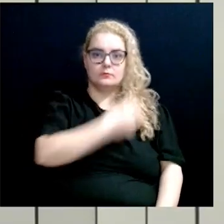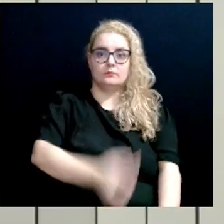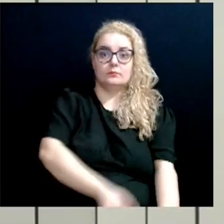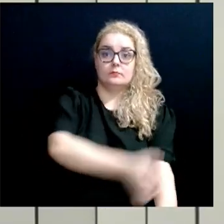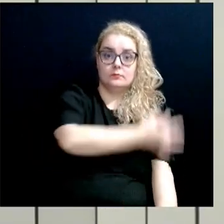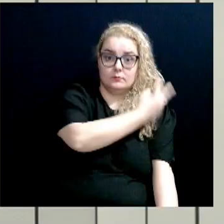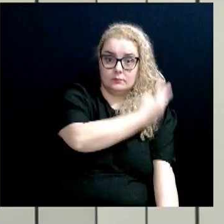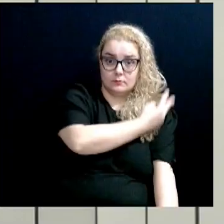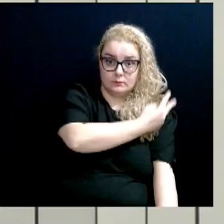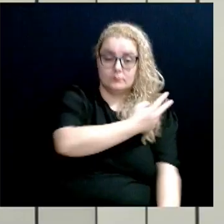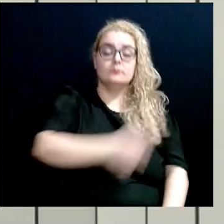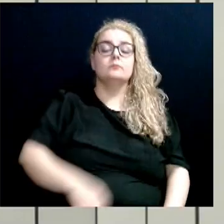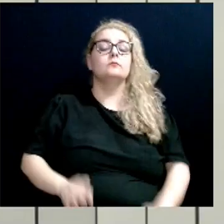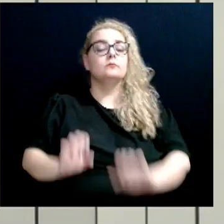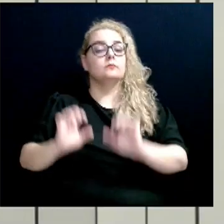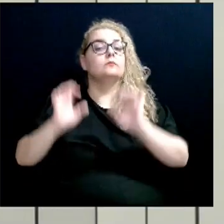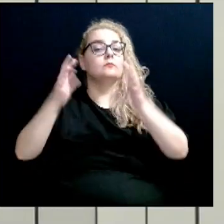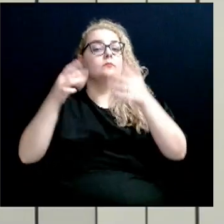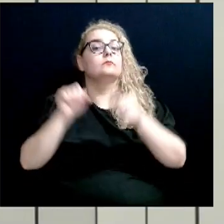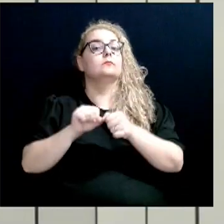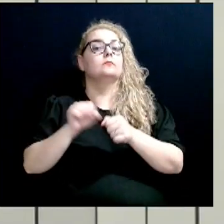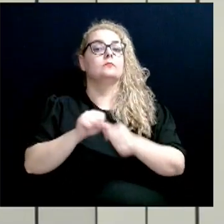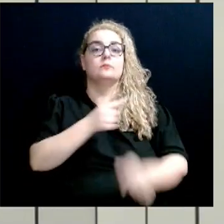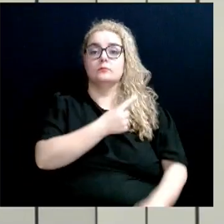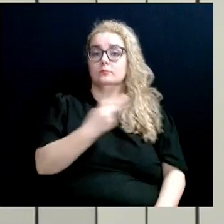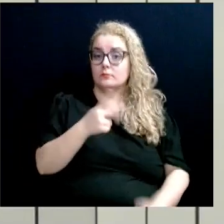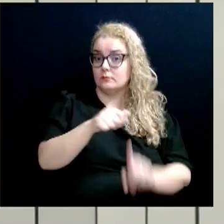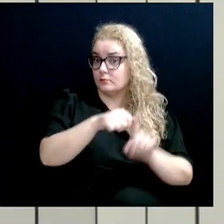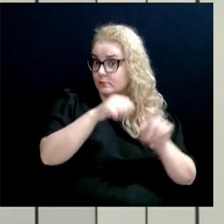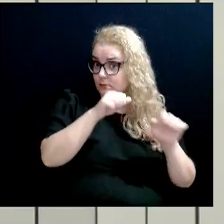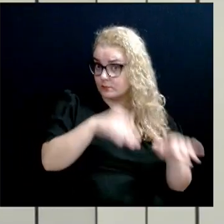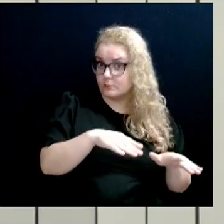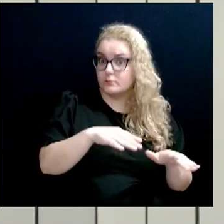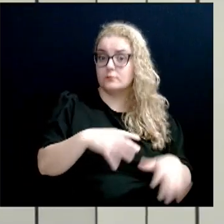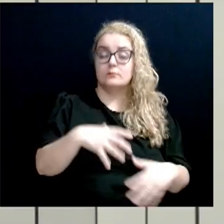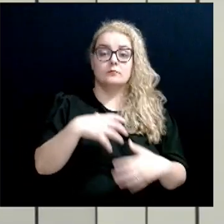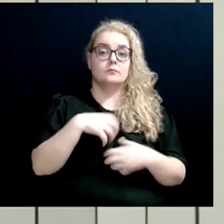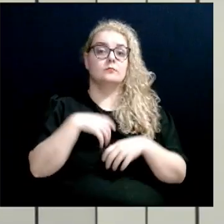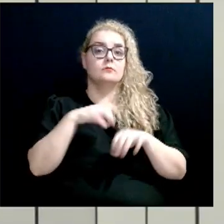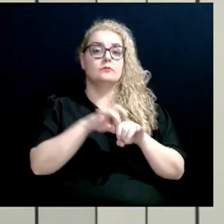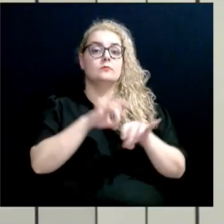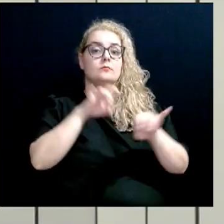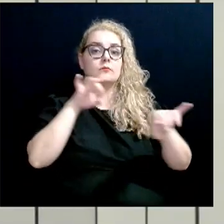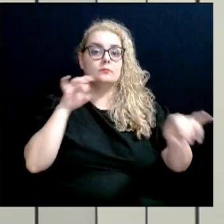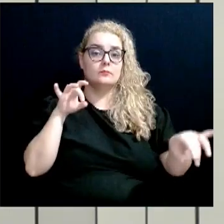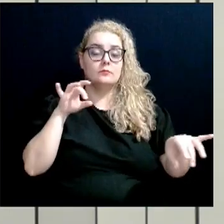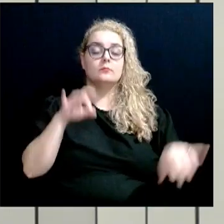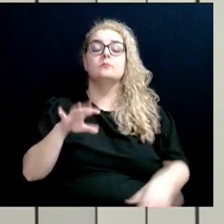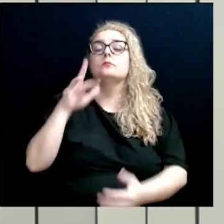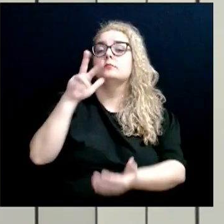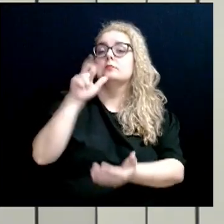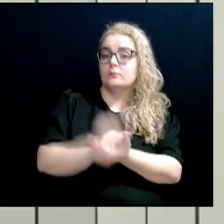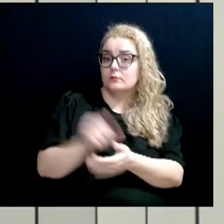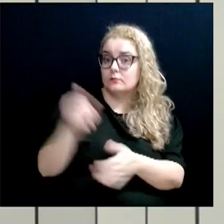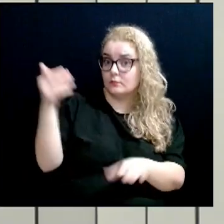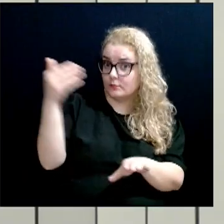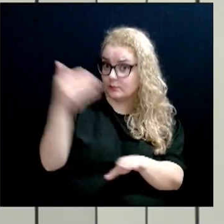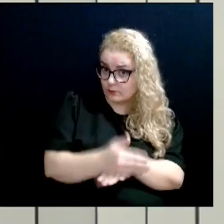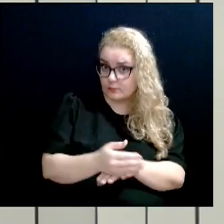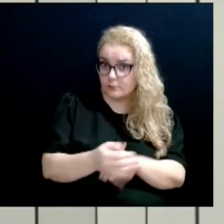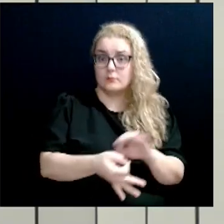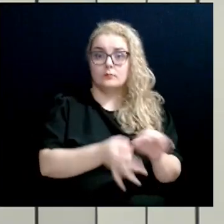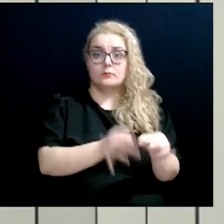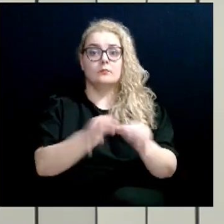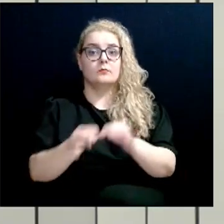será realizado dia 12 de setembro, de maneira online. Os inscritos vão participar de oficinas sobre as